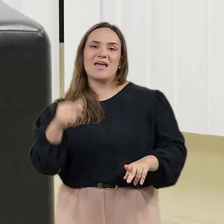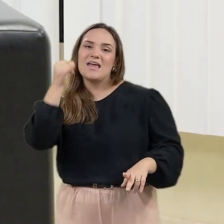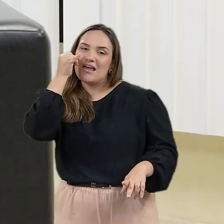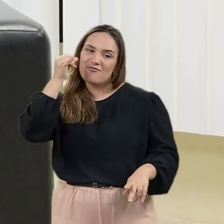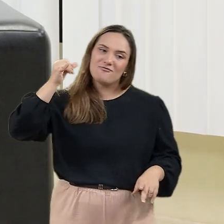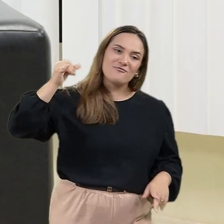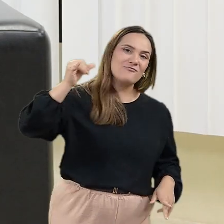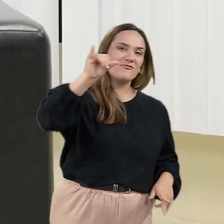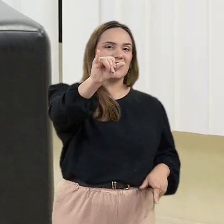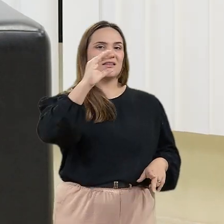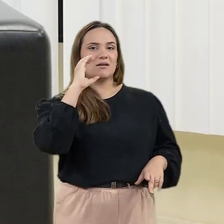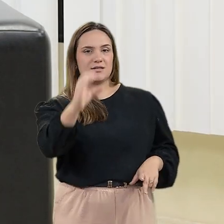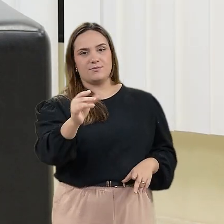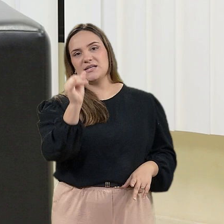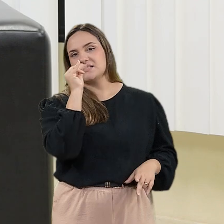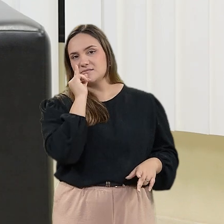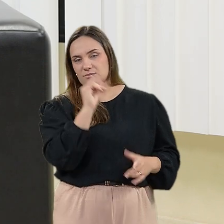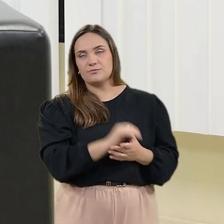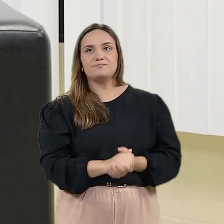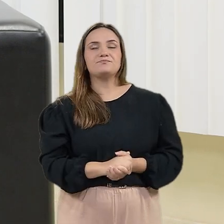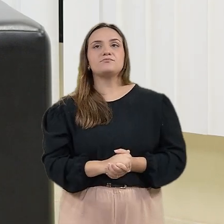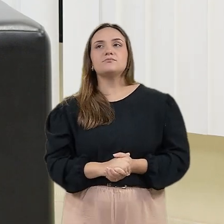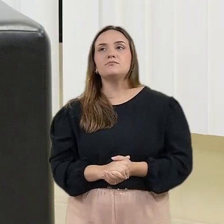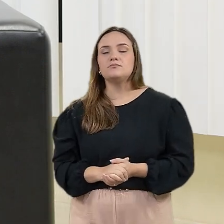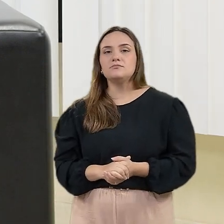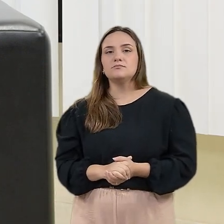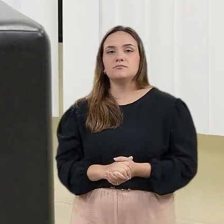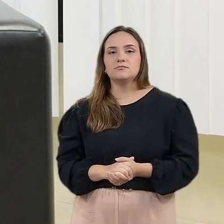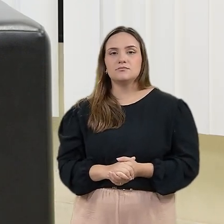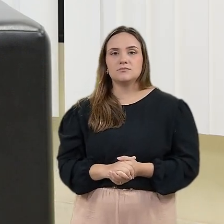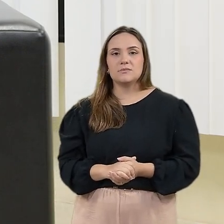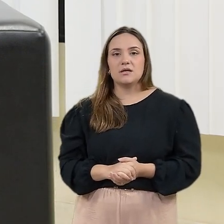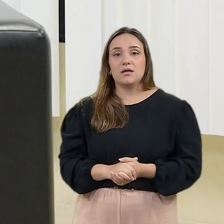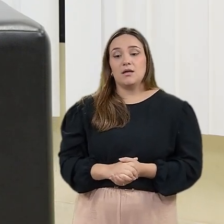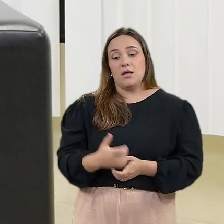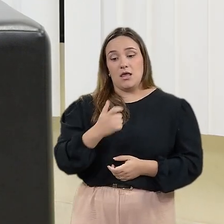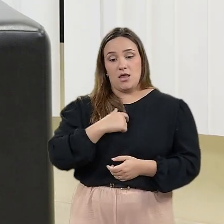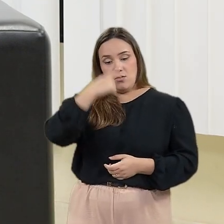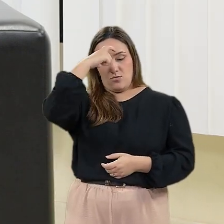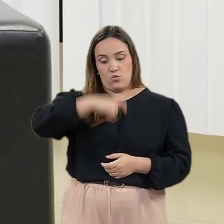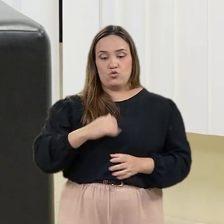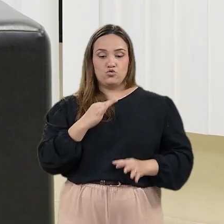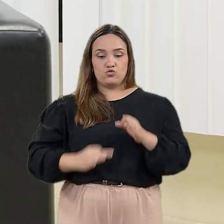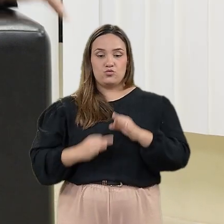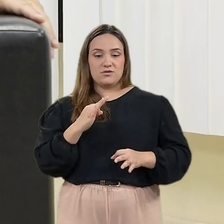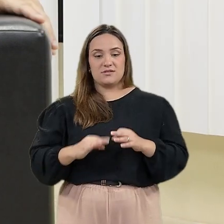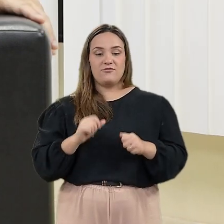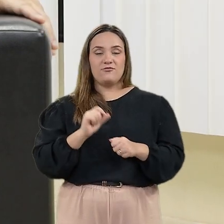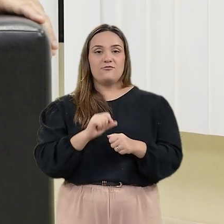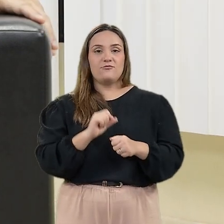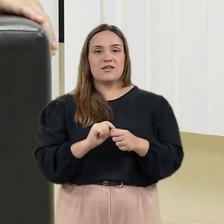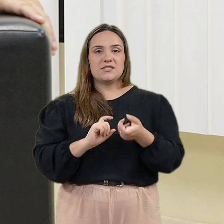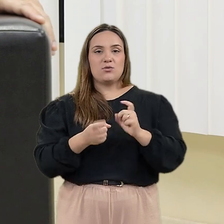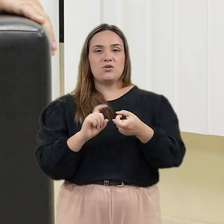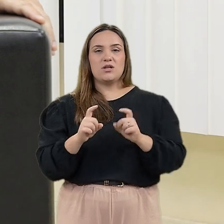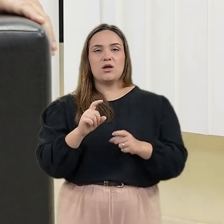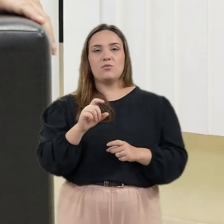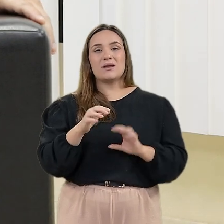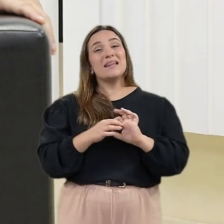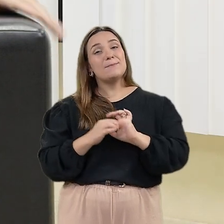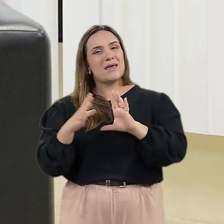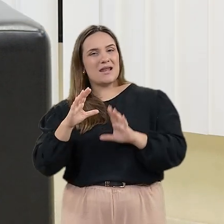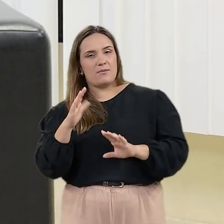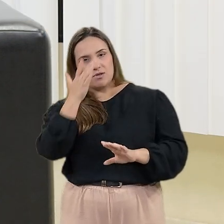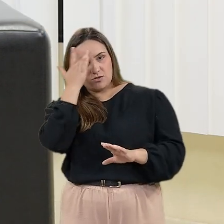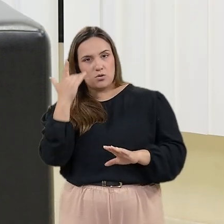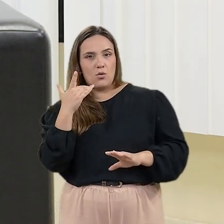que previnam o crime. Então, se a gente tem uma massividade, por exemplo, eu sou um juiz de audiência de custódia desde